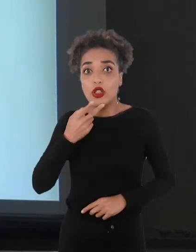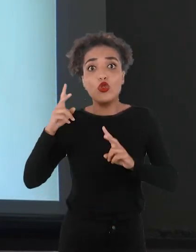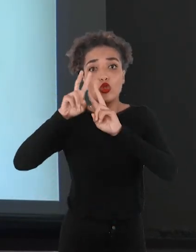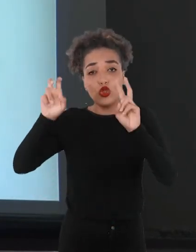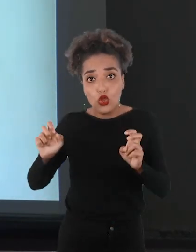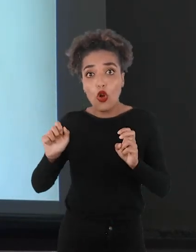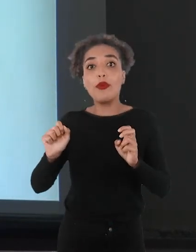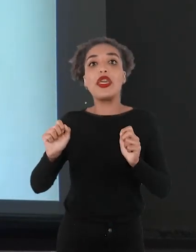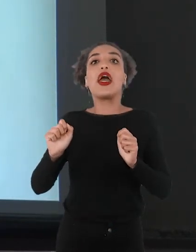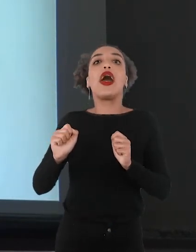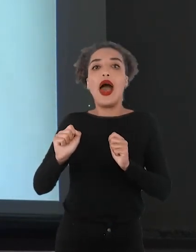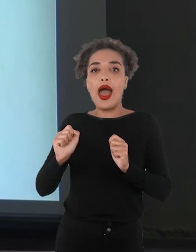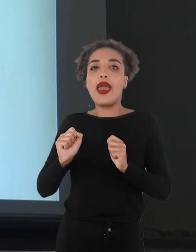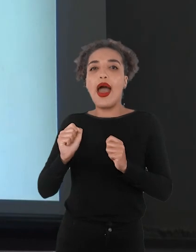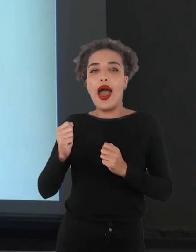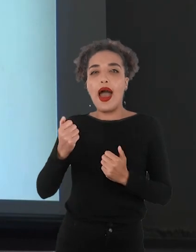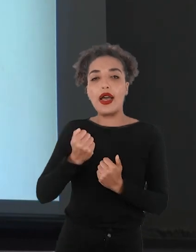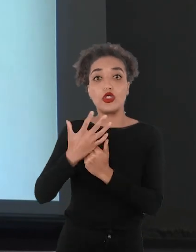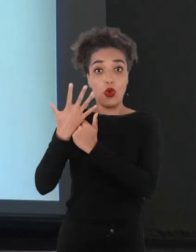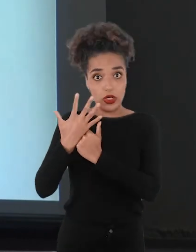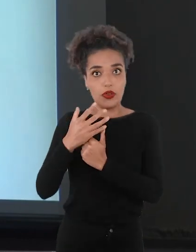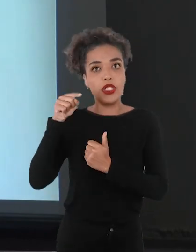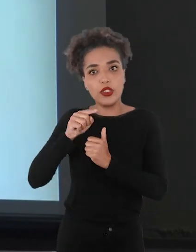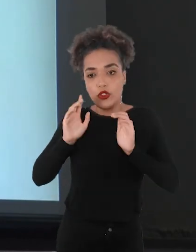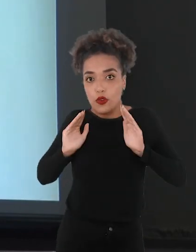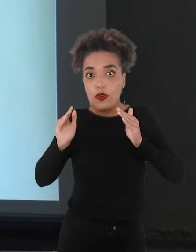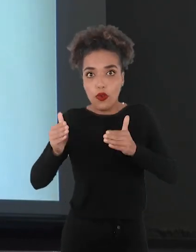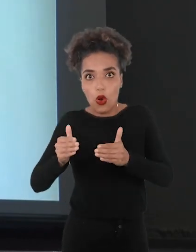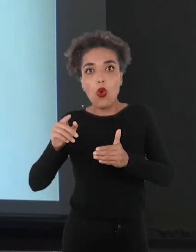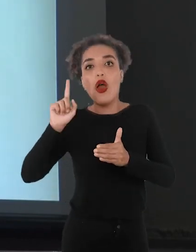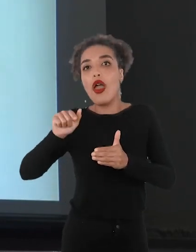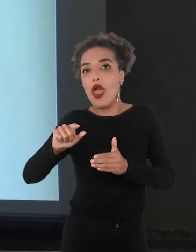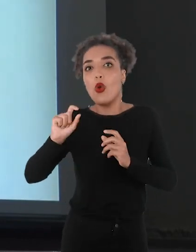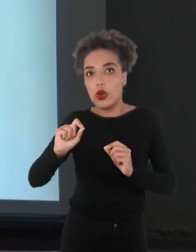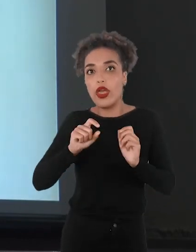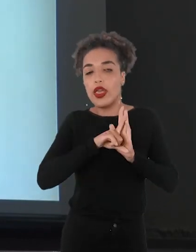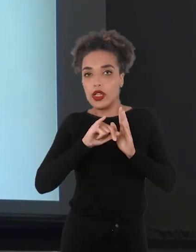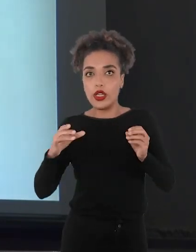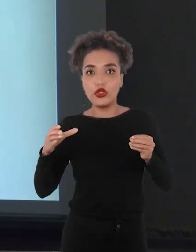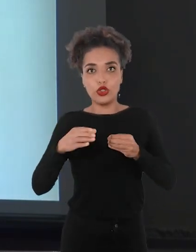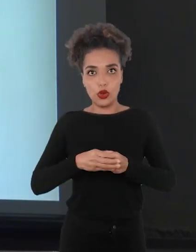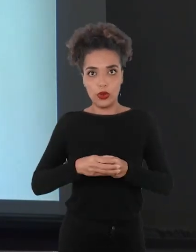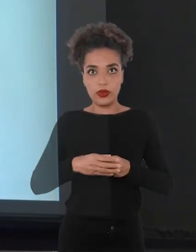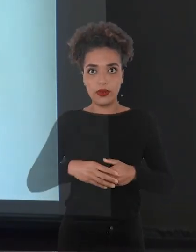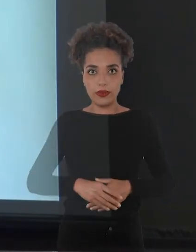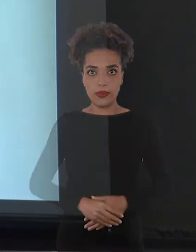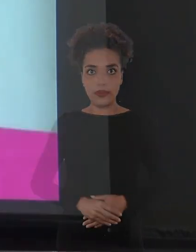ações afirmativas, e nesse momento o foco é a lei de cotas.